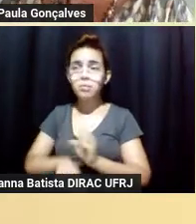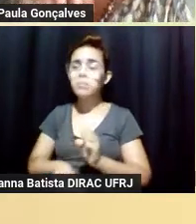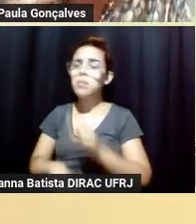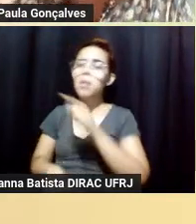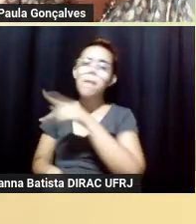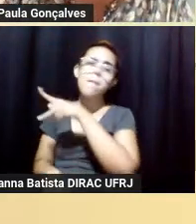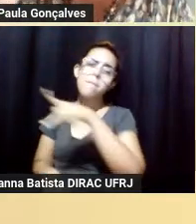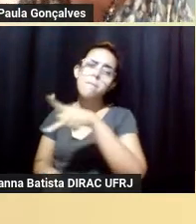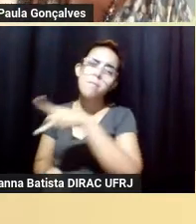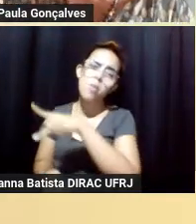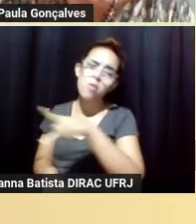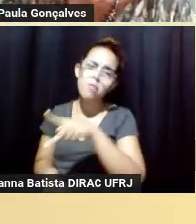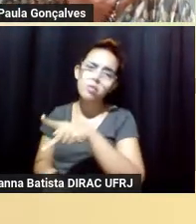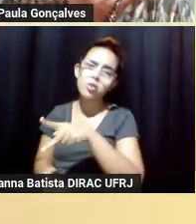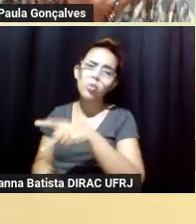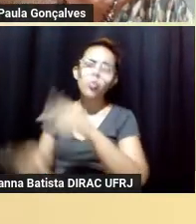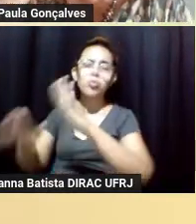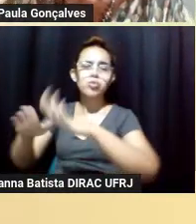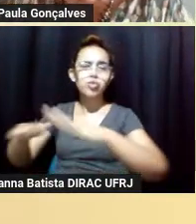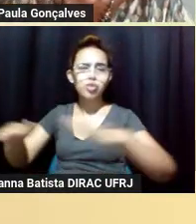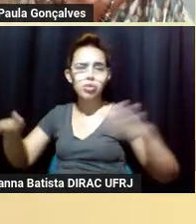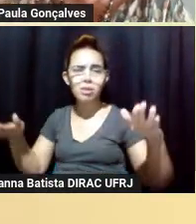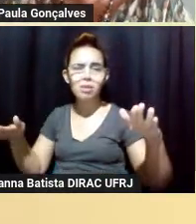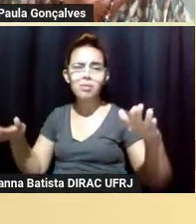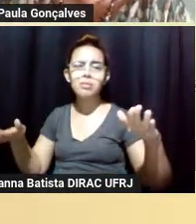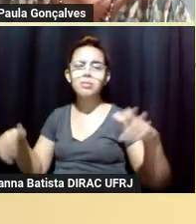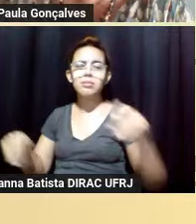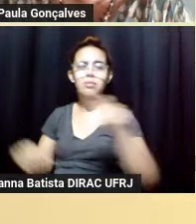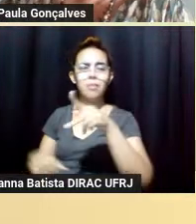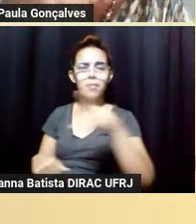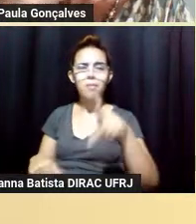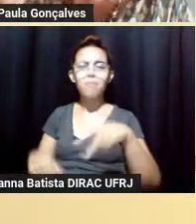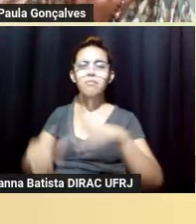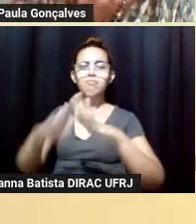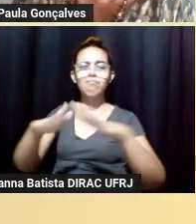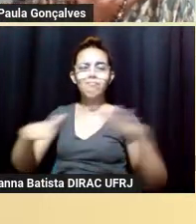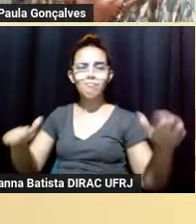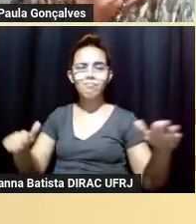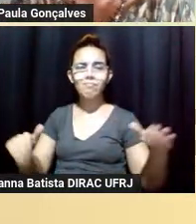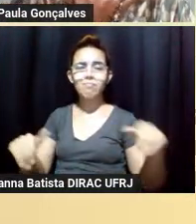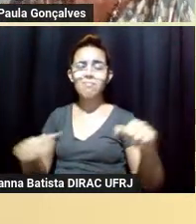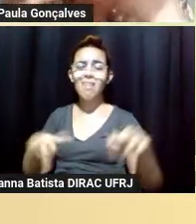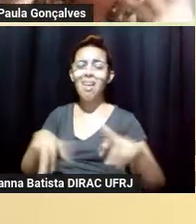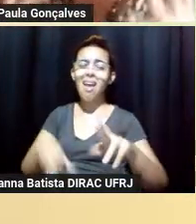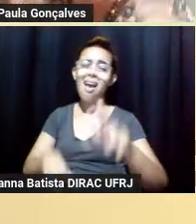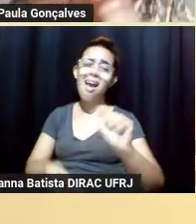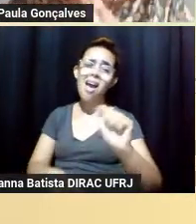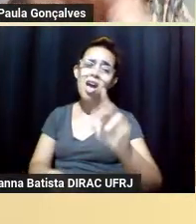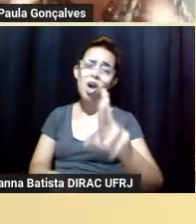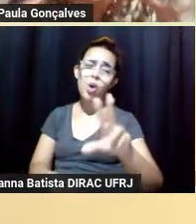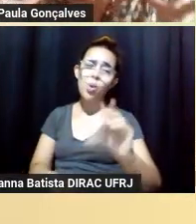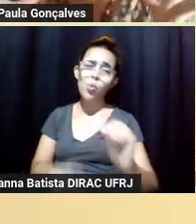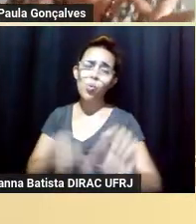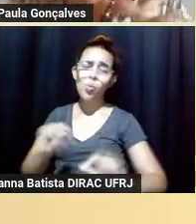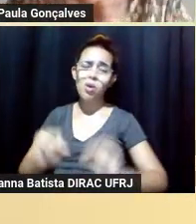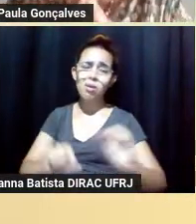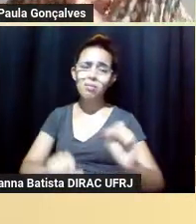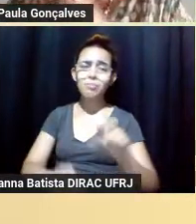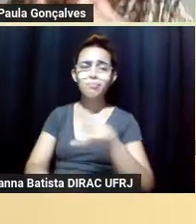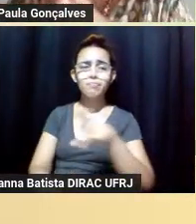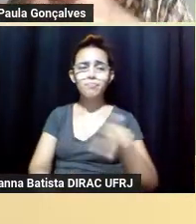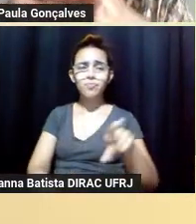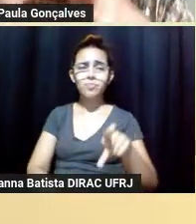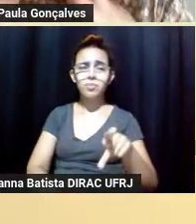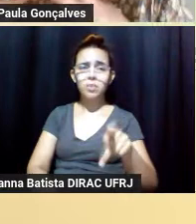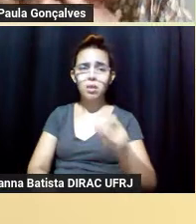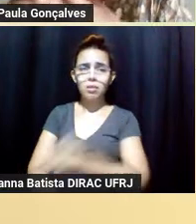2. Muito raramente ser uma professora de ensino médio ou de um curso preparatório, ou de um curso dentro da educação básica que